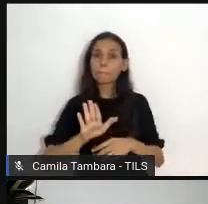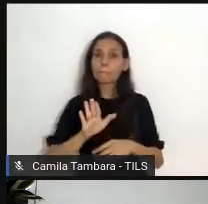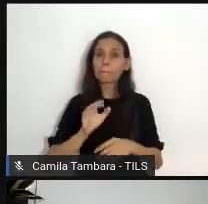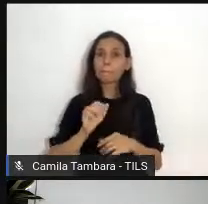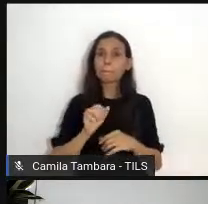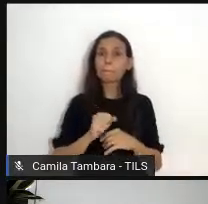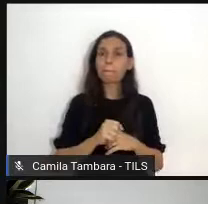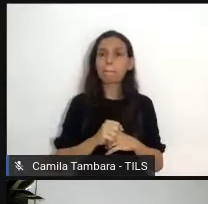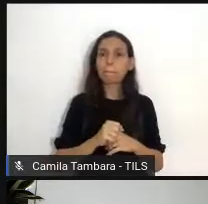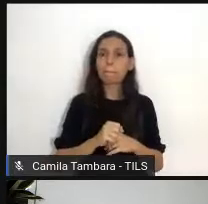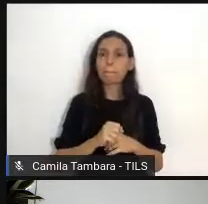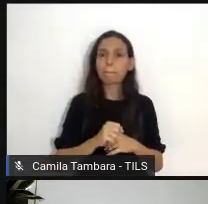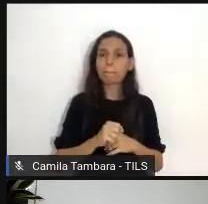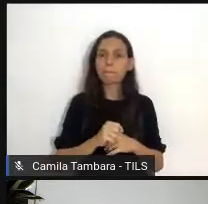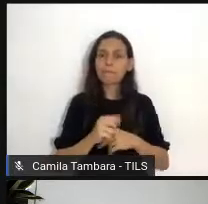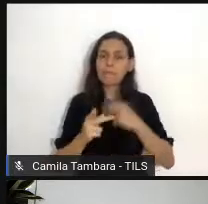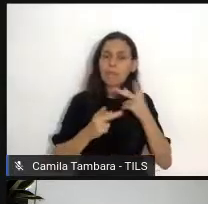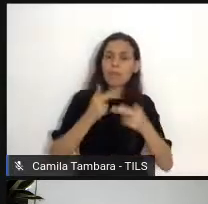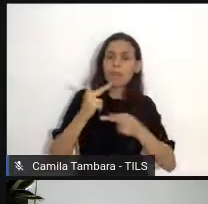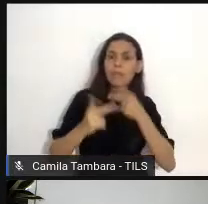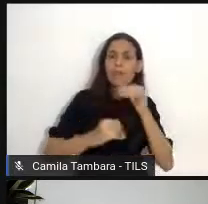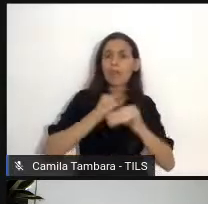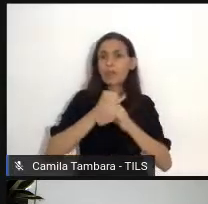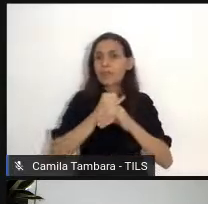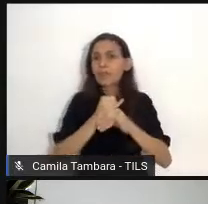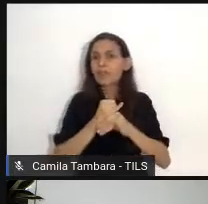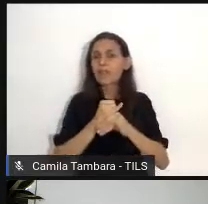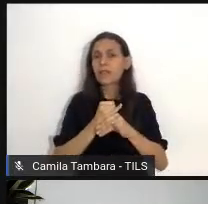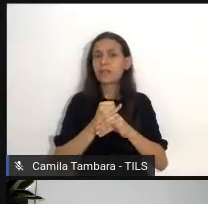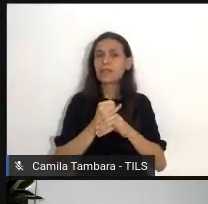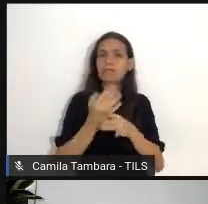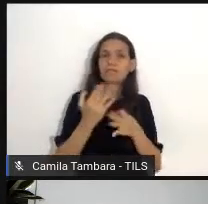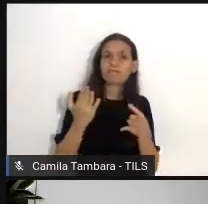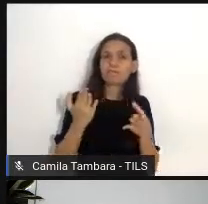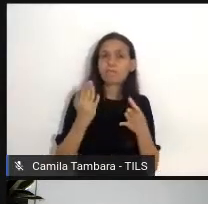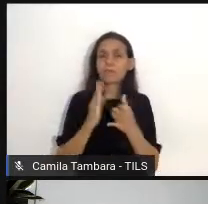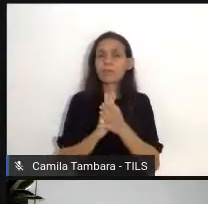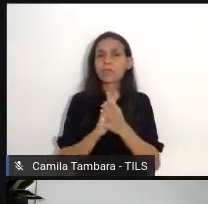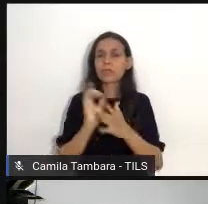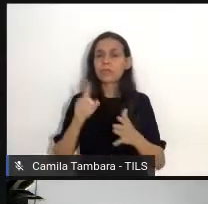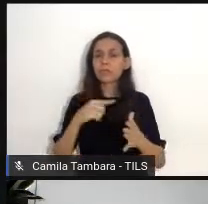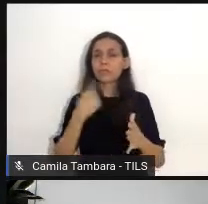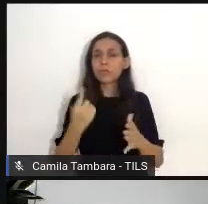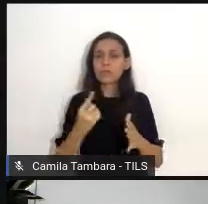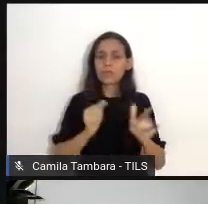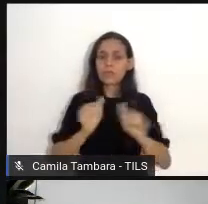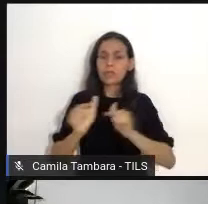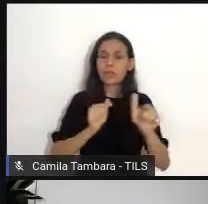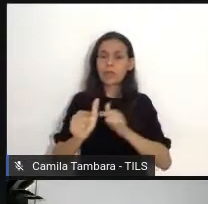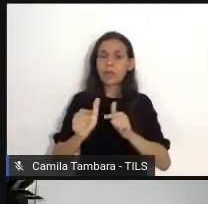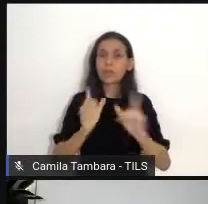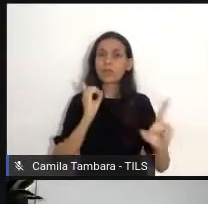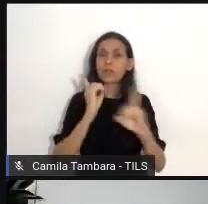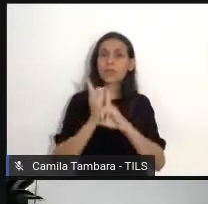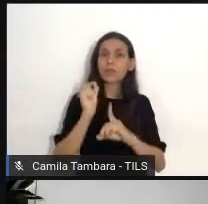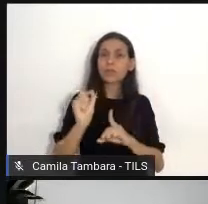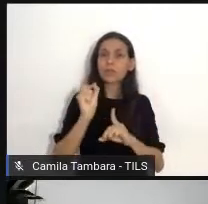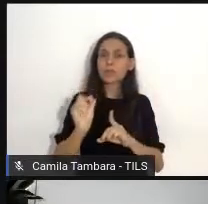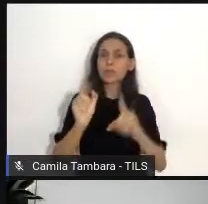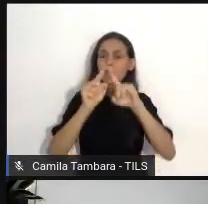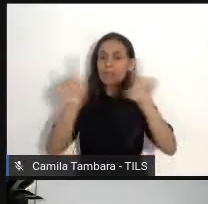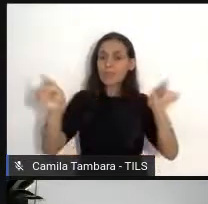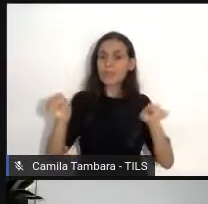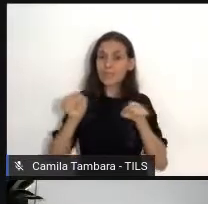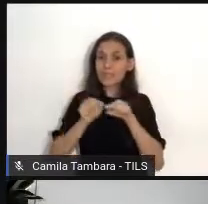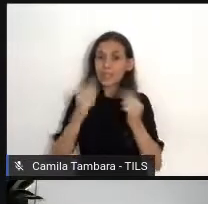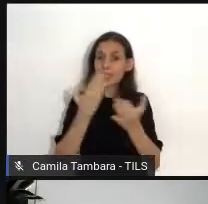Mas fala de internet, quando você vai. Então, quando fazemos esse trabalho, nós identificamos o quê? Que em toda a sala de aula ela é heterogênea. E lá você